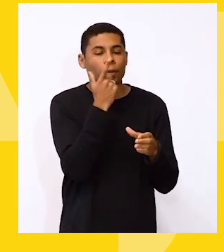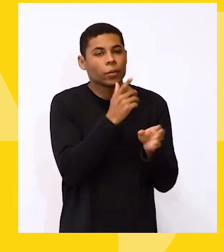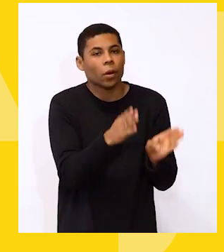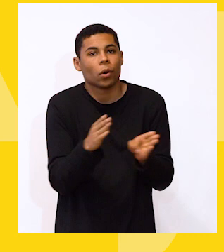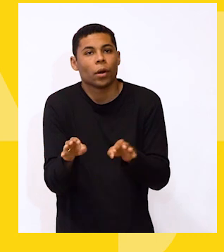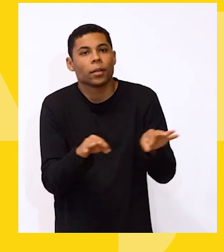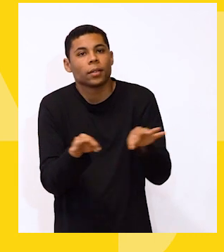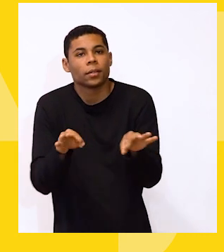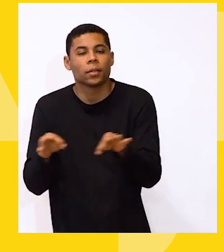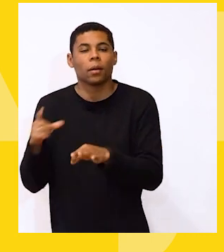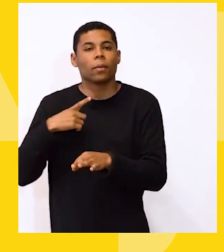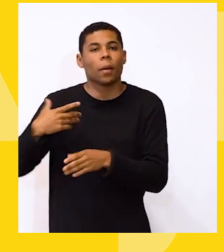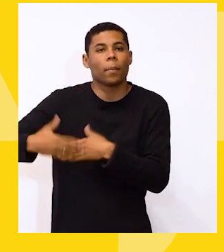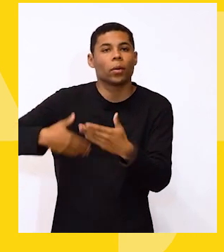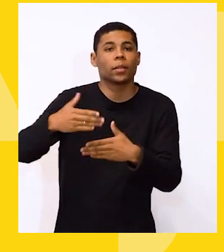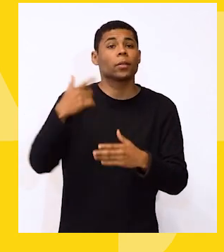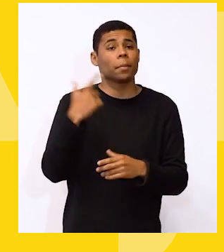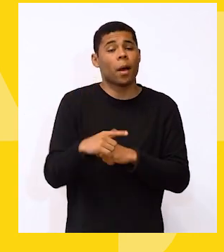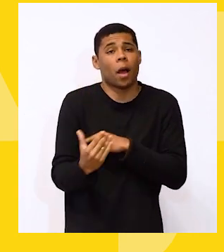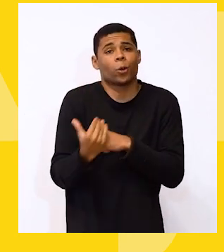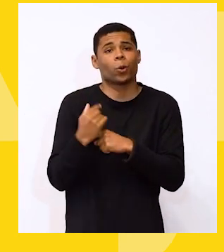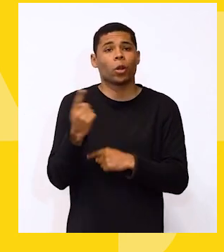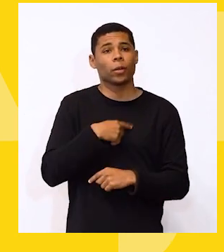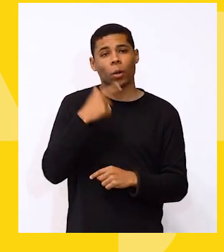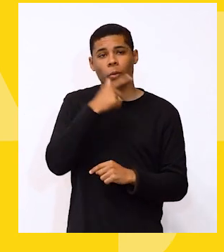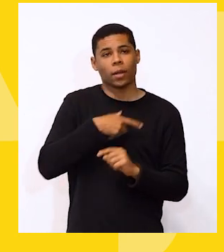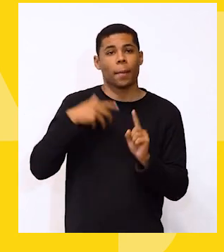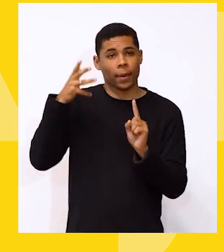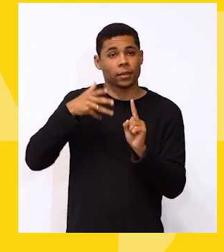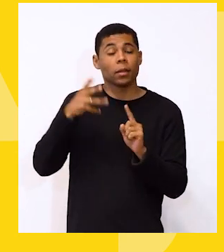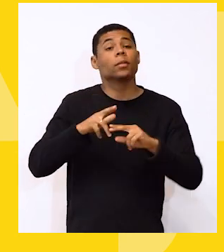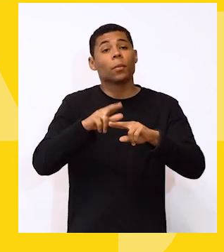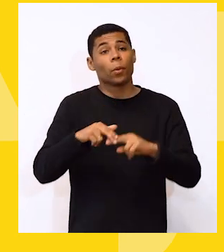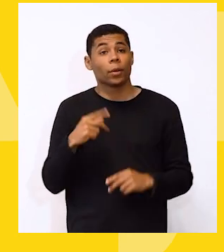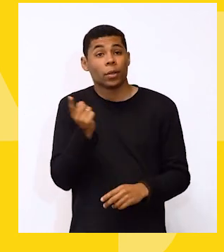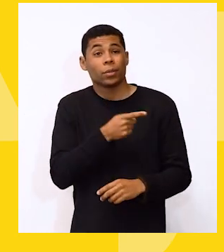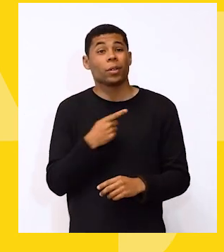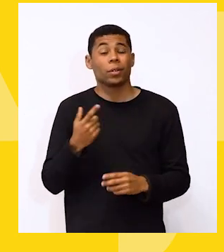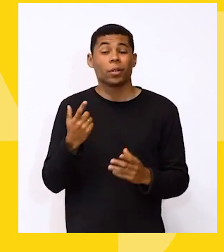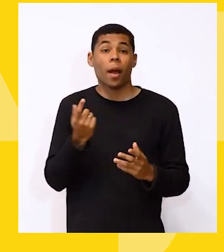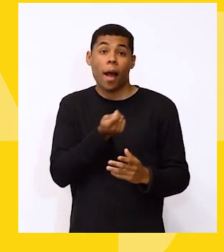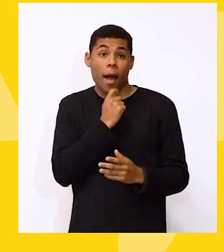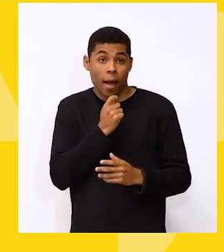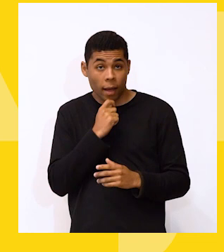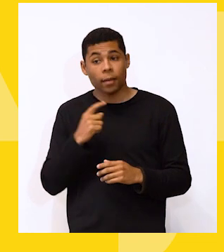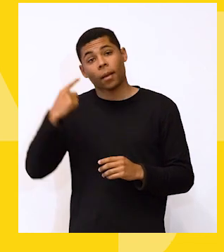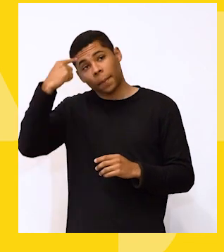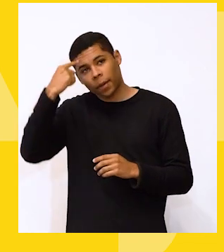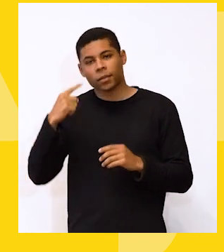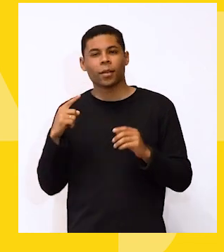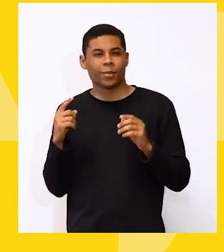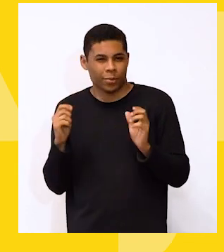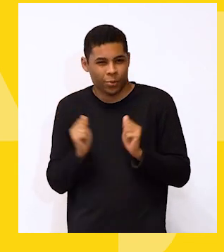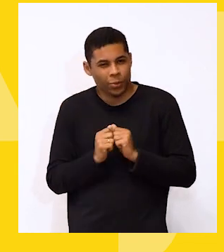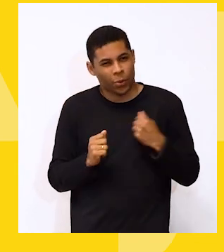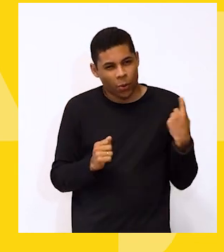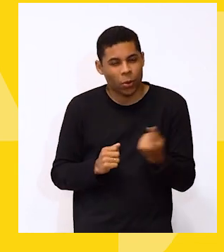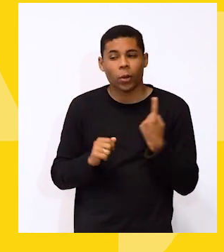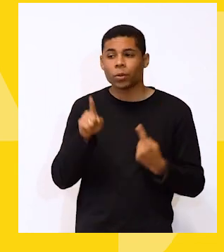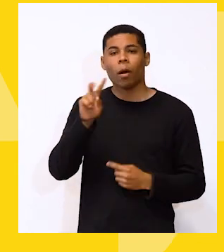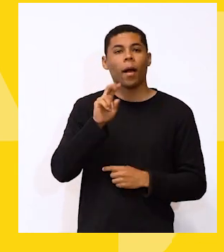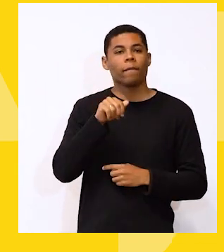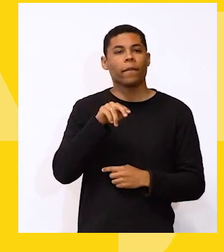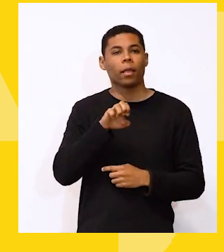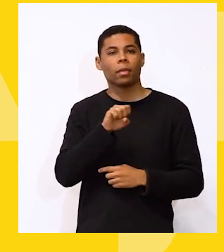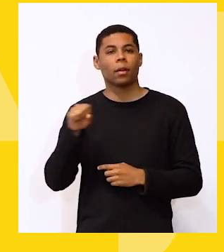nos processos nos ajudou na apresentação enquanto nós não temos ainda os pós-dock trabalhando efetivamente conosco a Vanessa tem